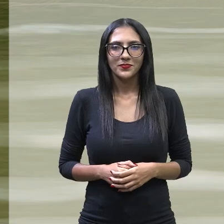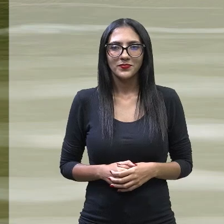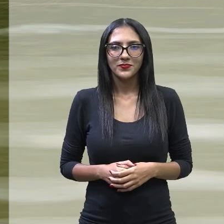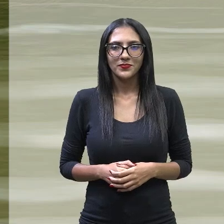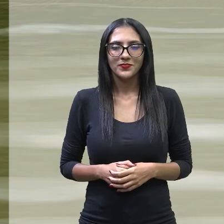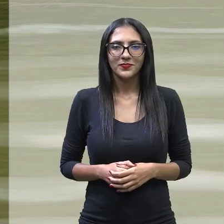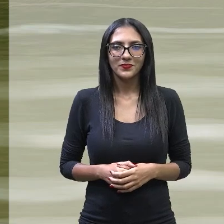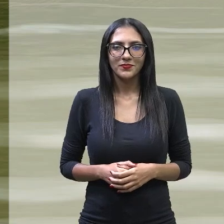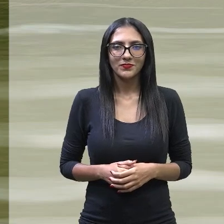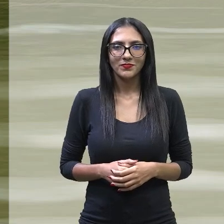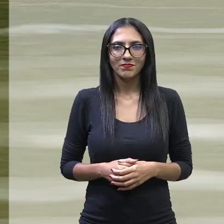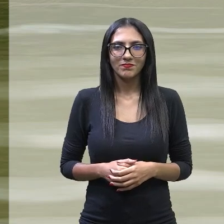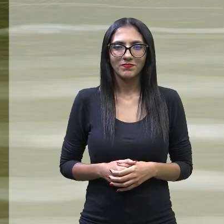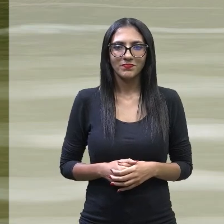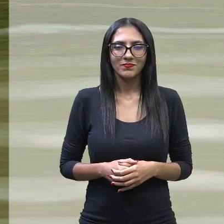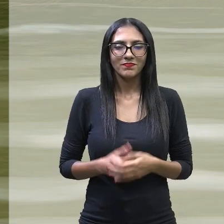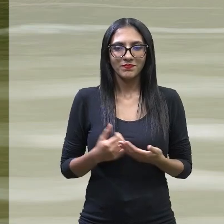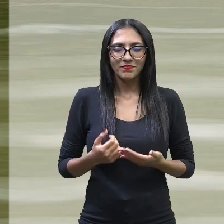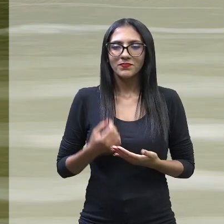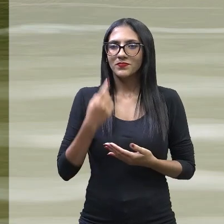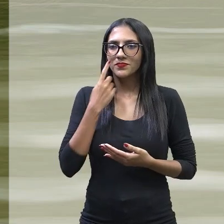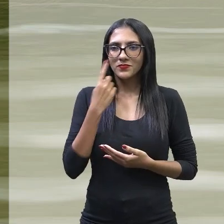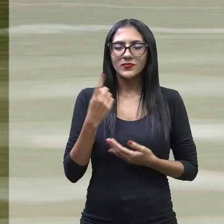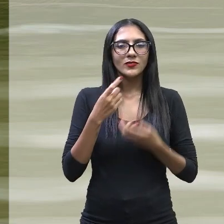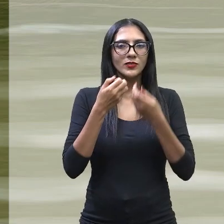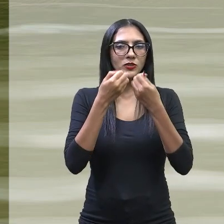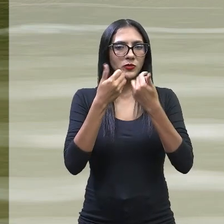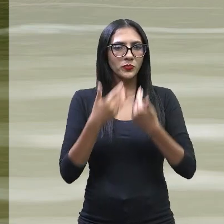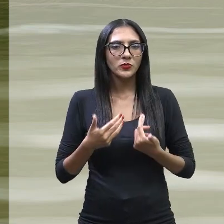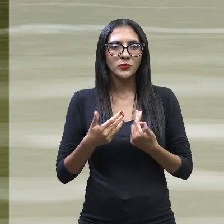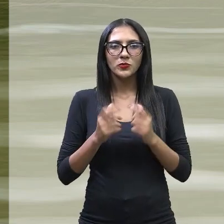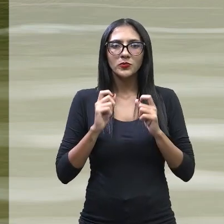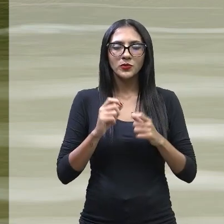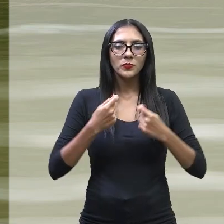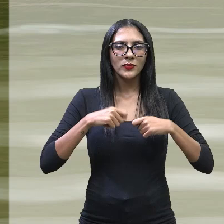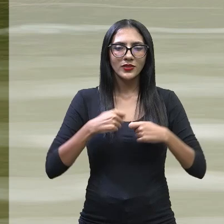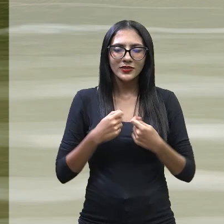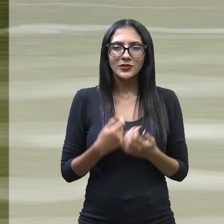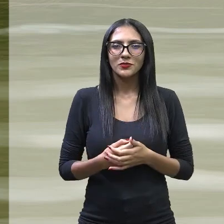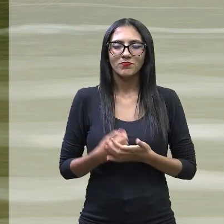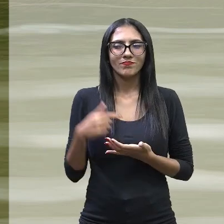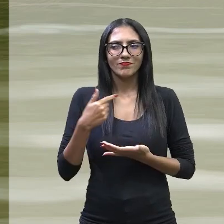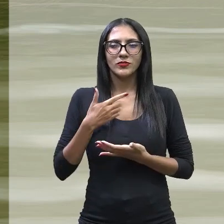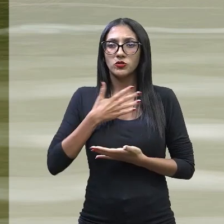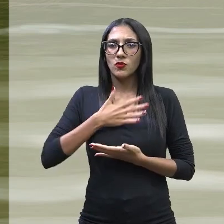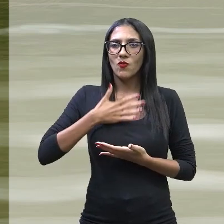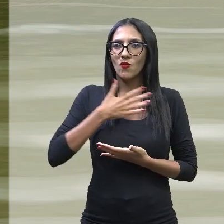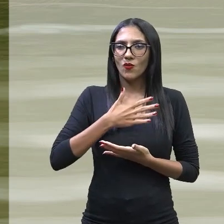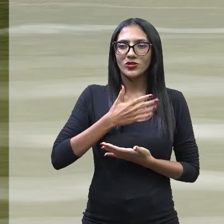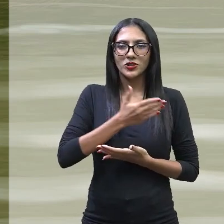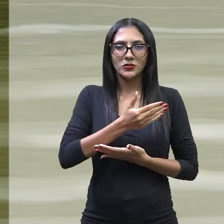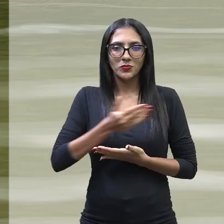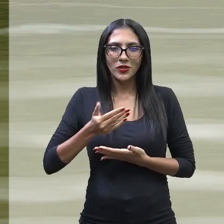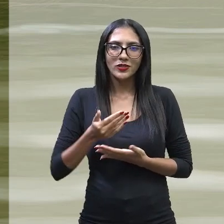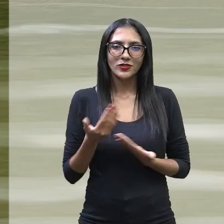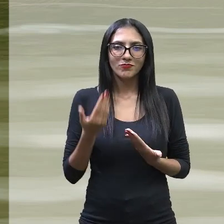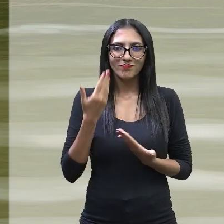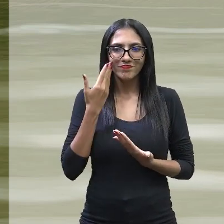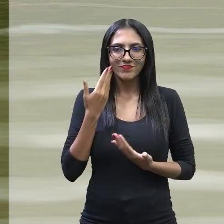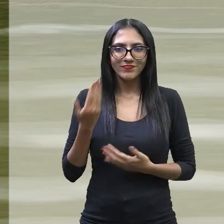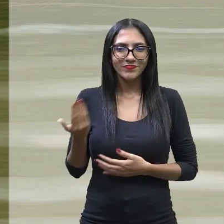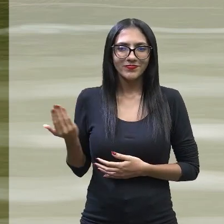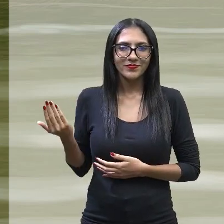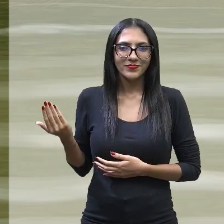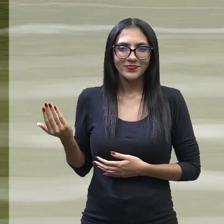E falamos sobre, né, a necessidade, o quanto nós gostamos de peixe, e olha o que temos aqui, professor, Olha